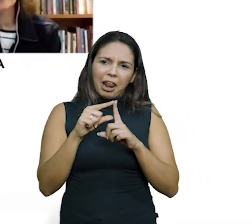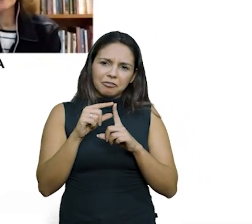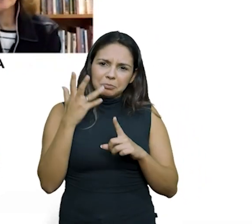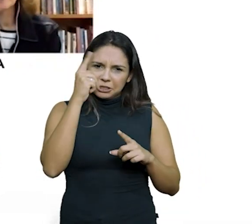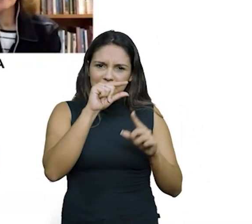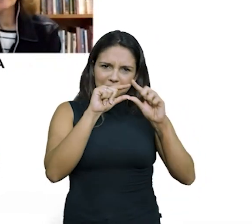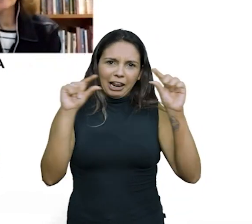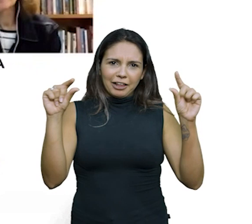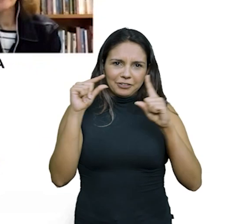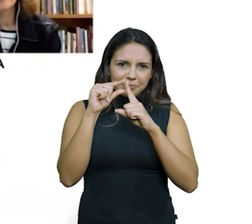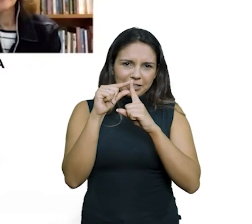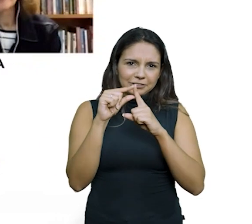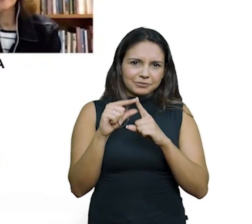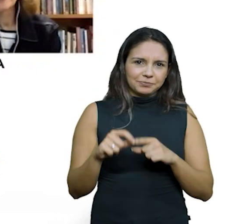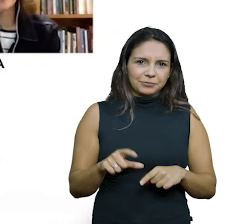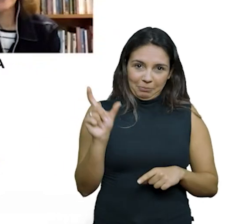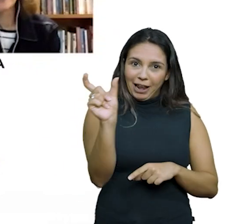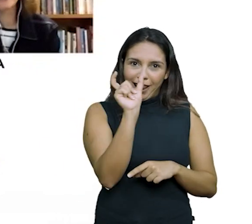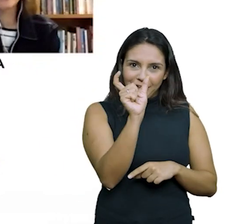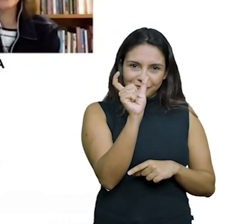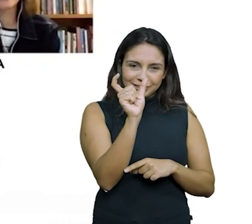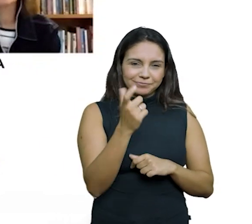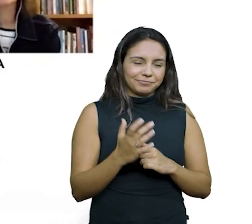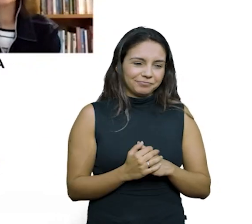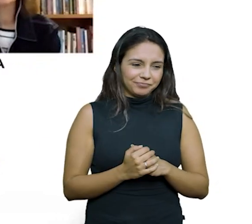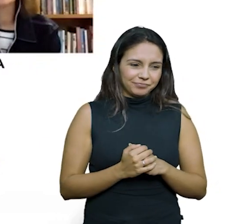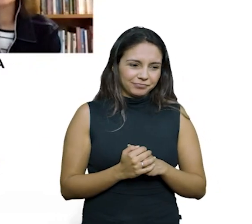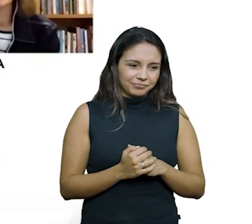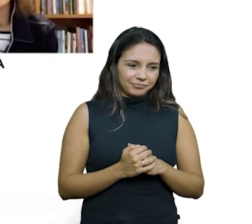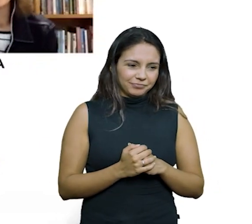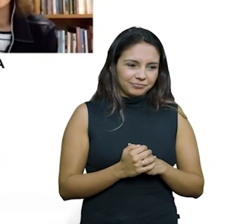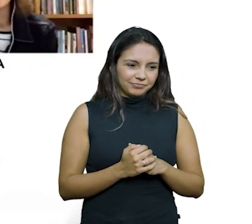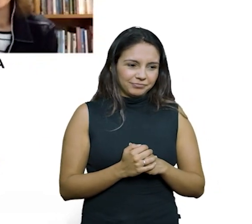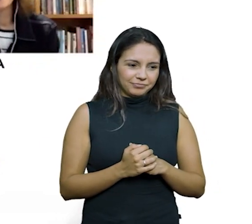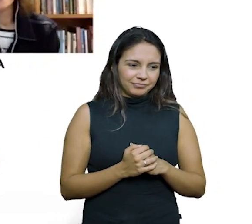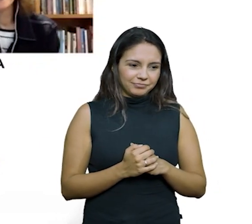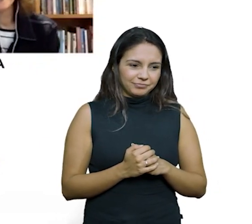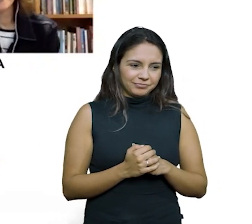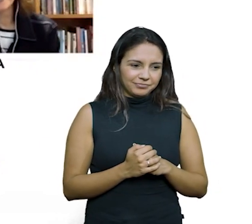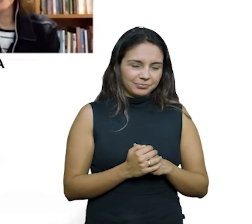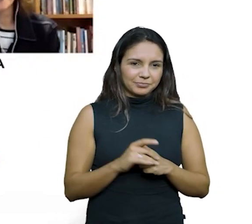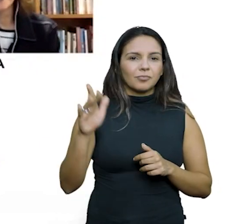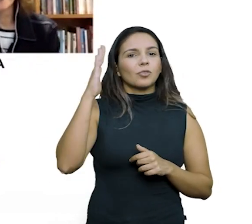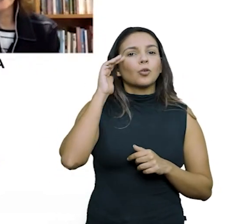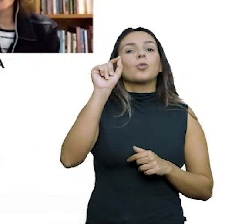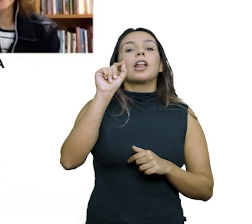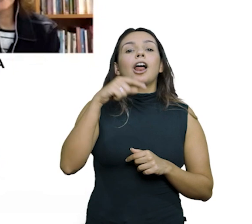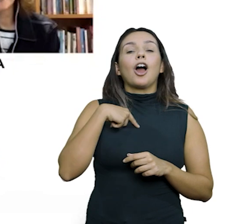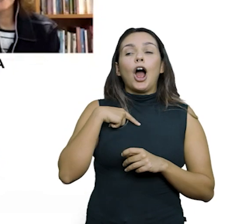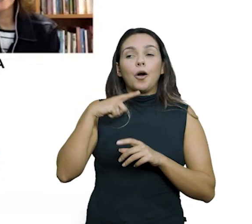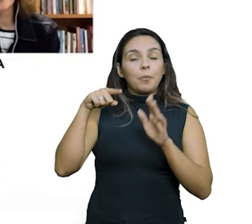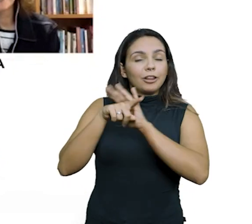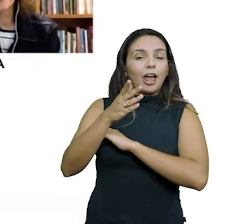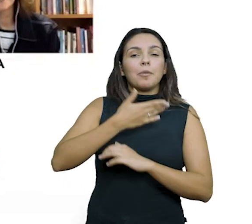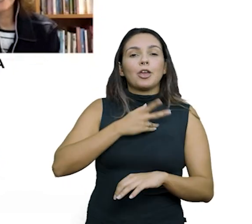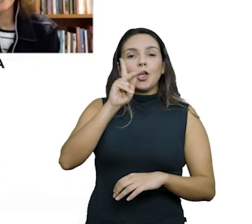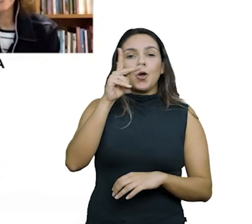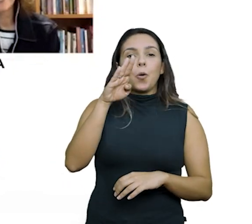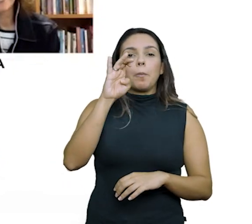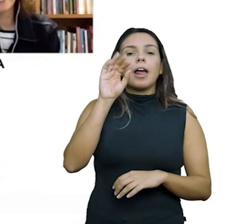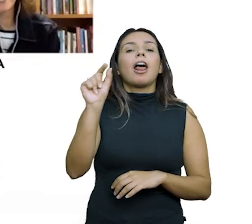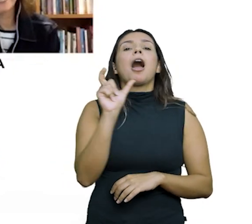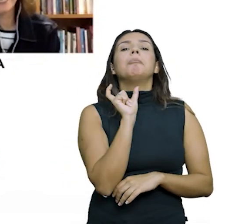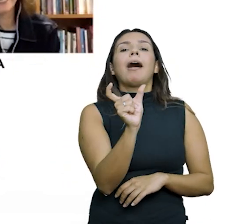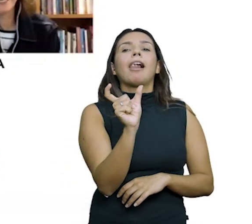negócio. Aprendi hoje, tenho que confessar. Vou passar para o Humberto Werneck, perguntar para ele se ele sabe o que é isso também.